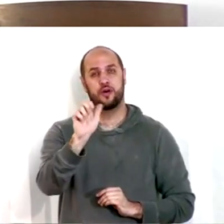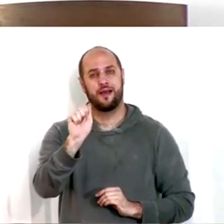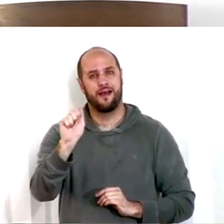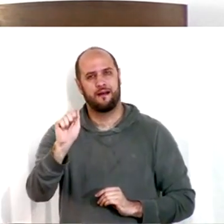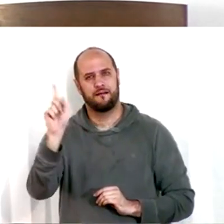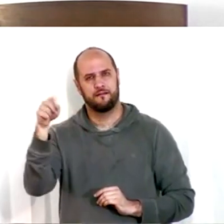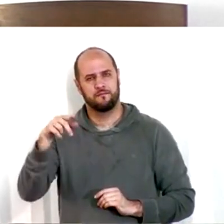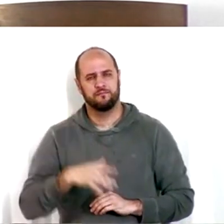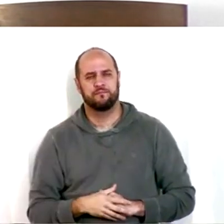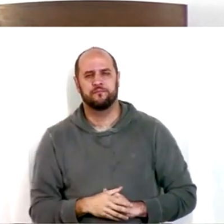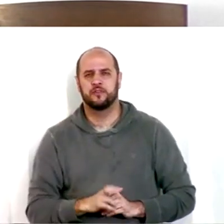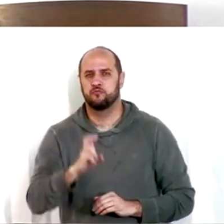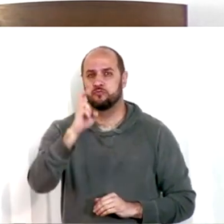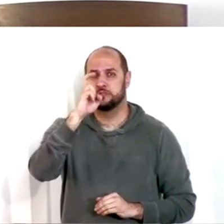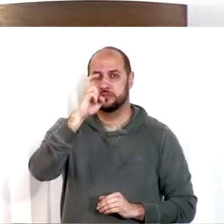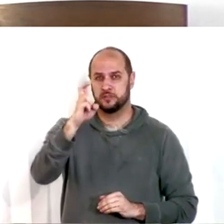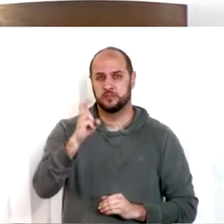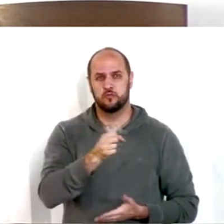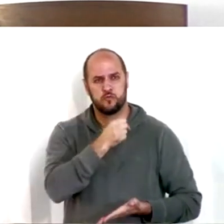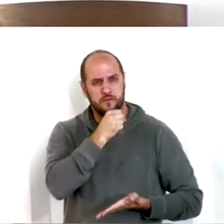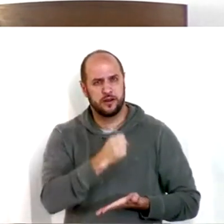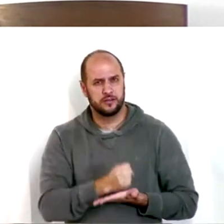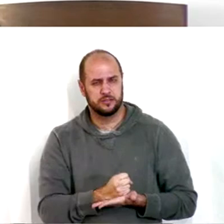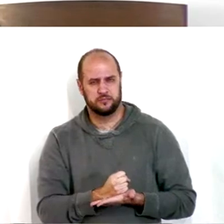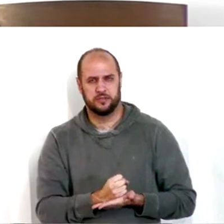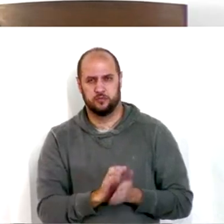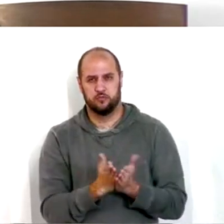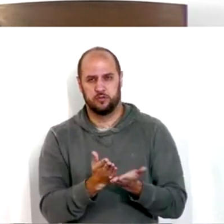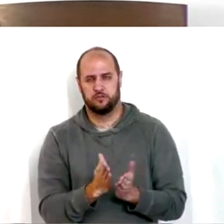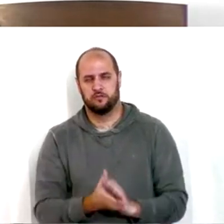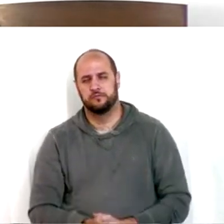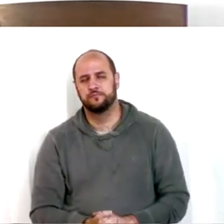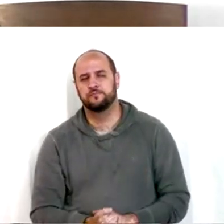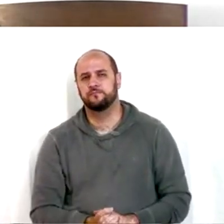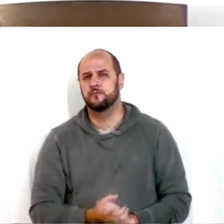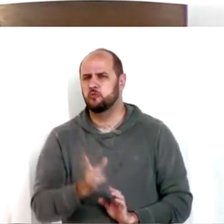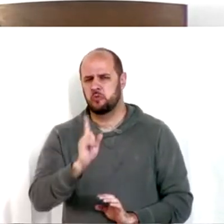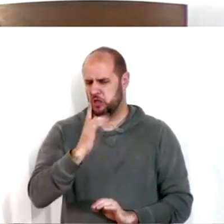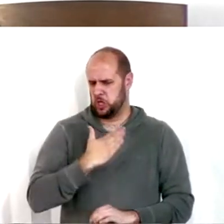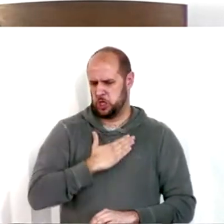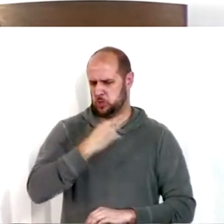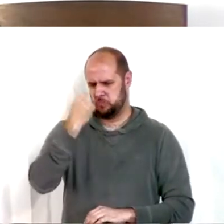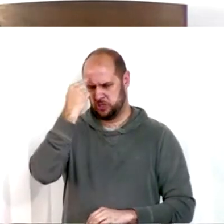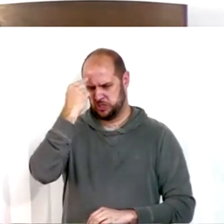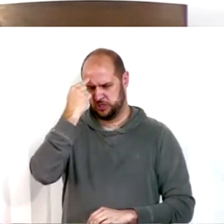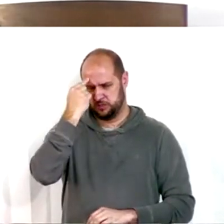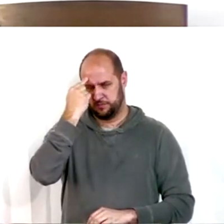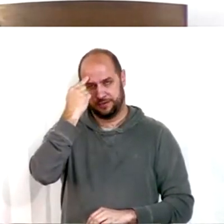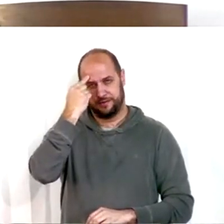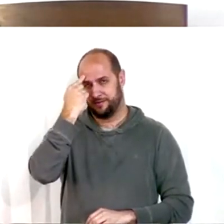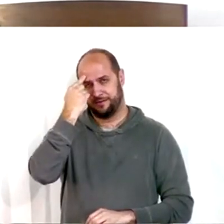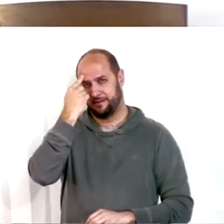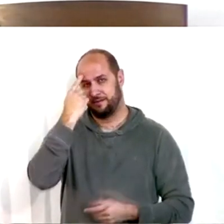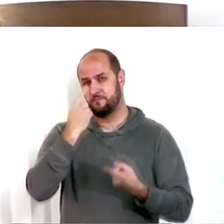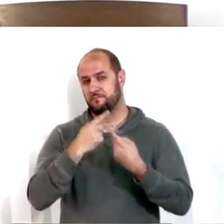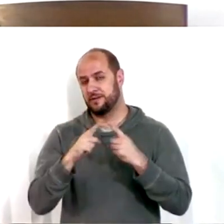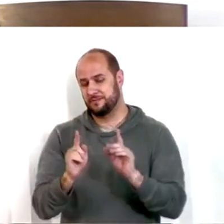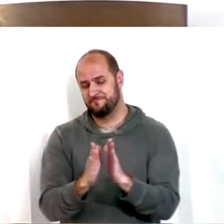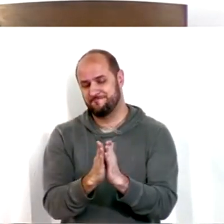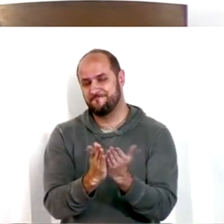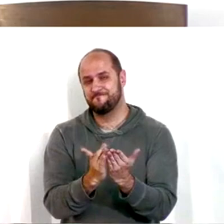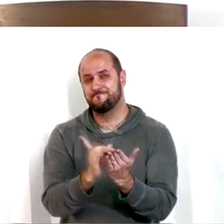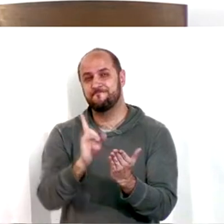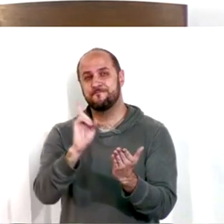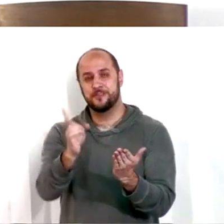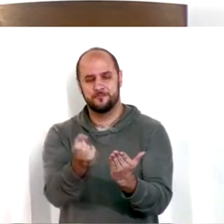livros da Bíblia. Não é o que eu penso, ou o que eu sinto, mas o que a palavra de